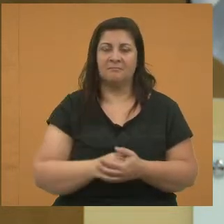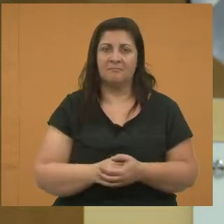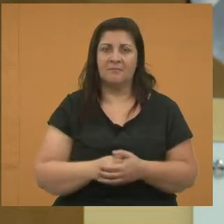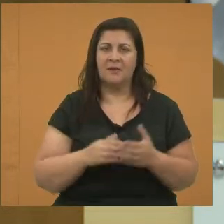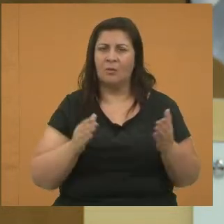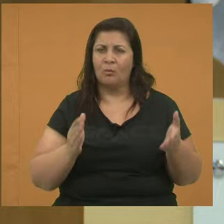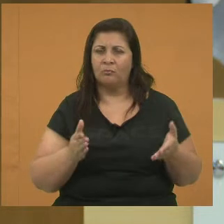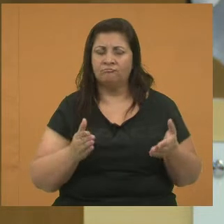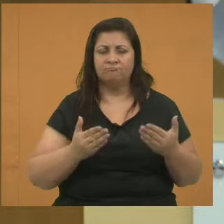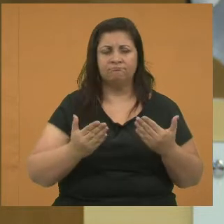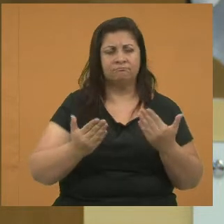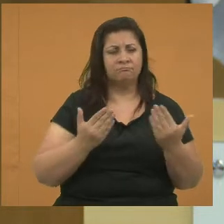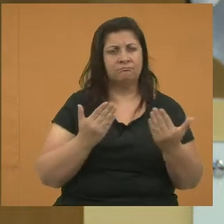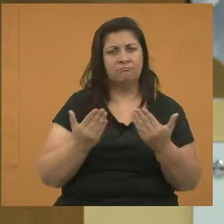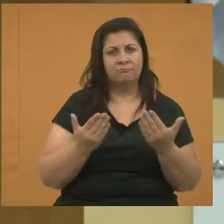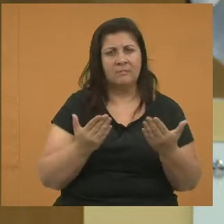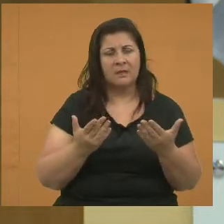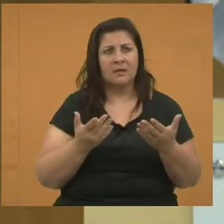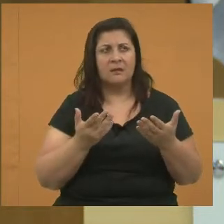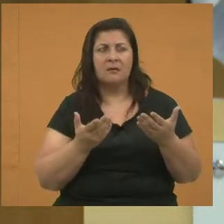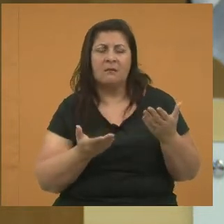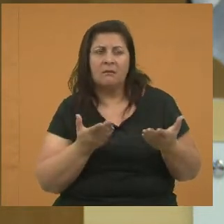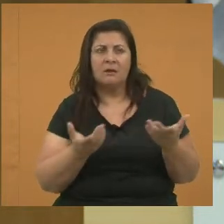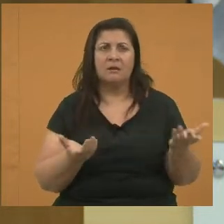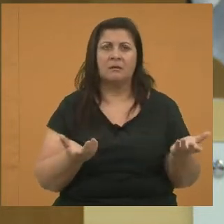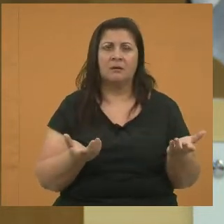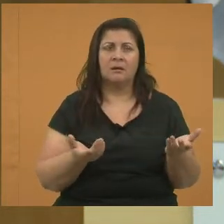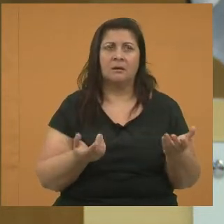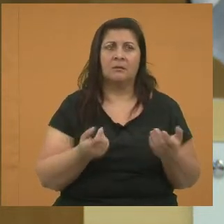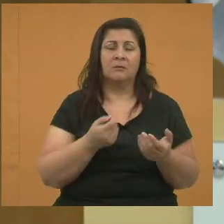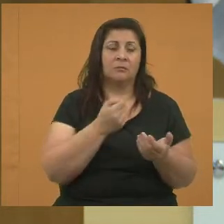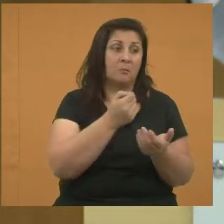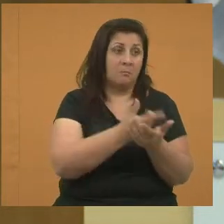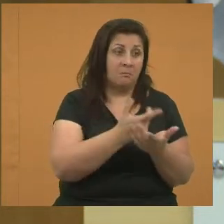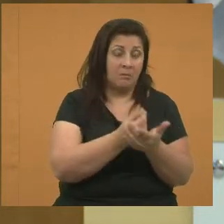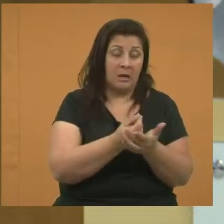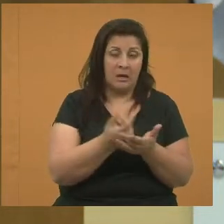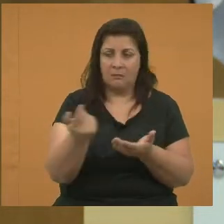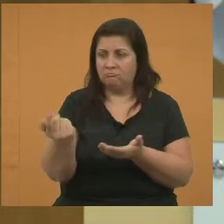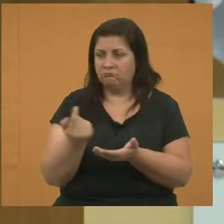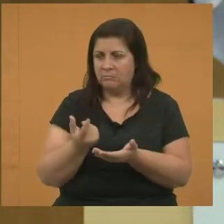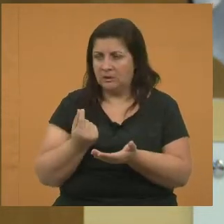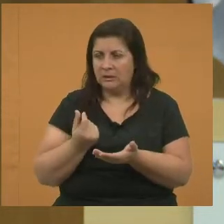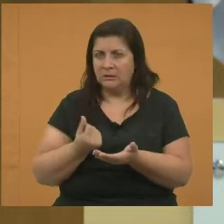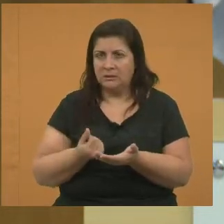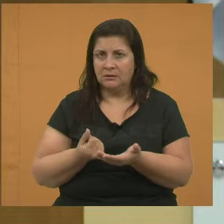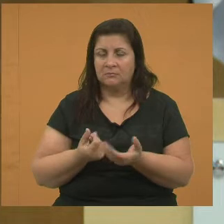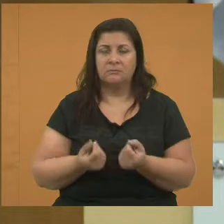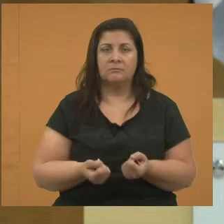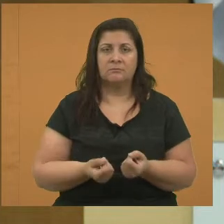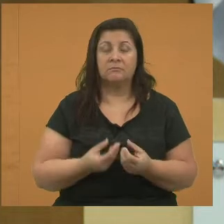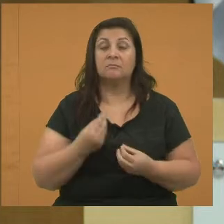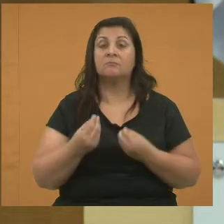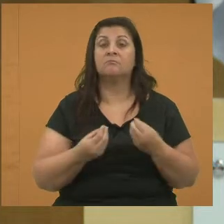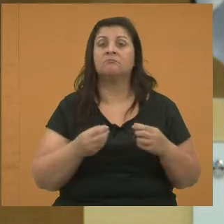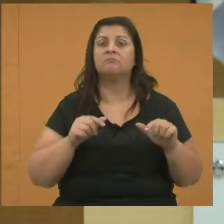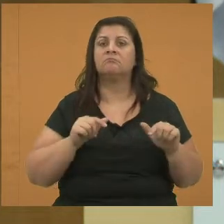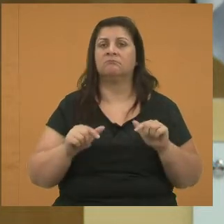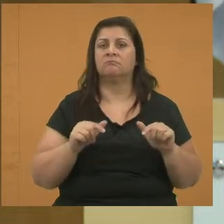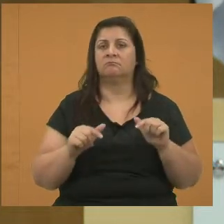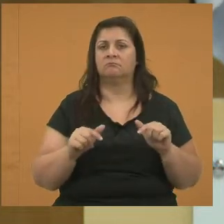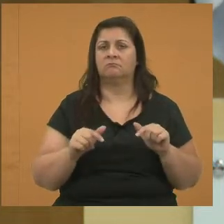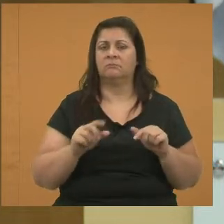fazendo uma análise, né, do balanço geral, da questão da atuação do comerciante, não